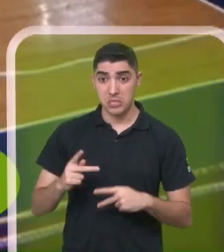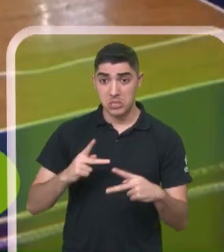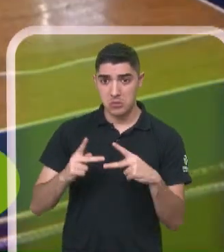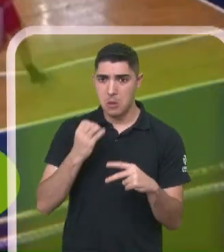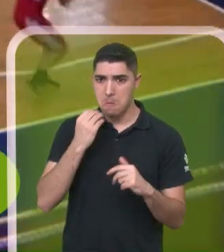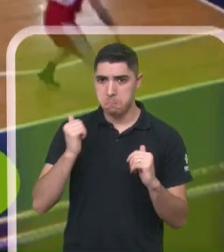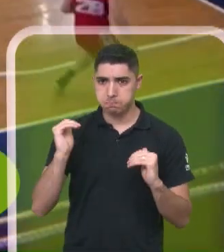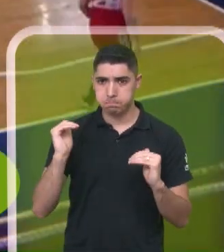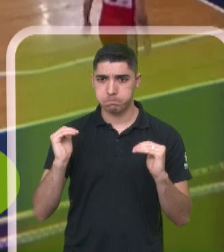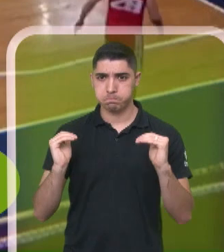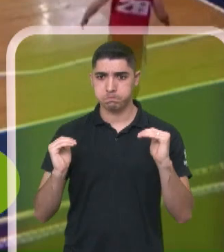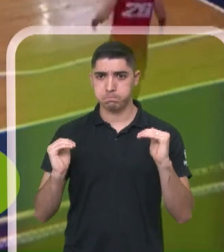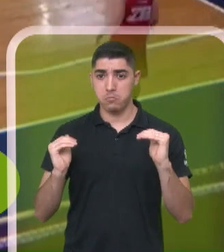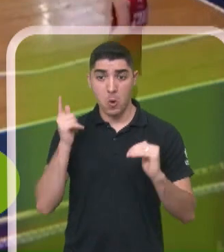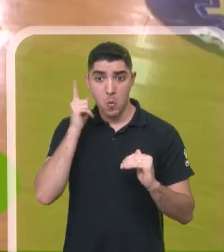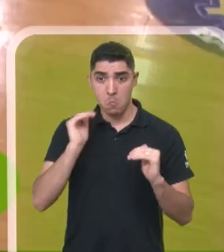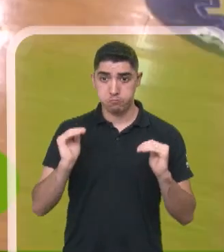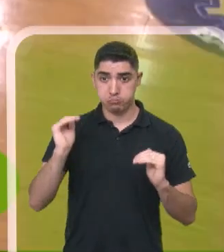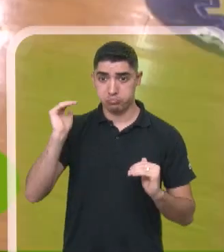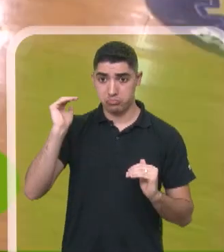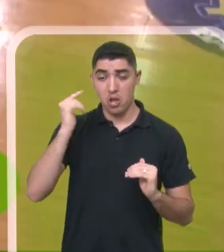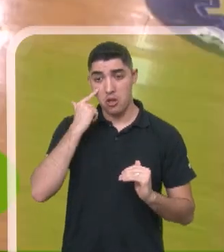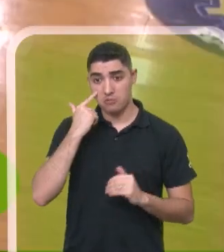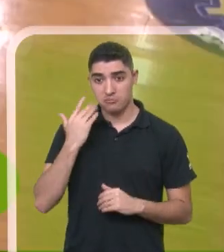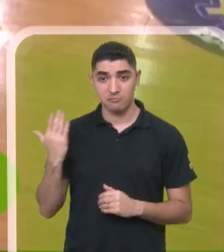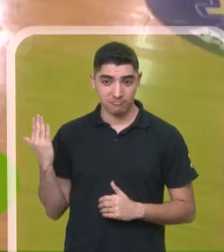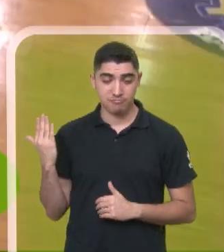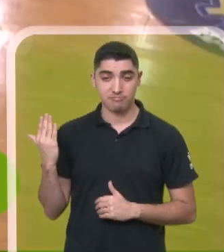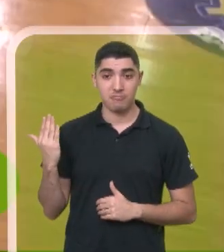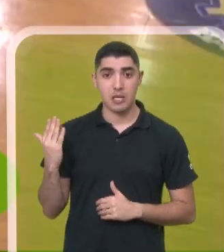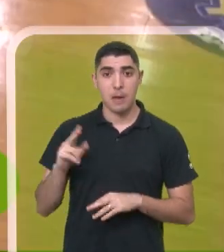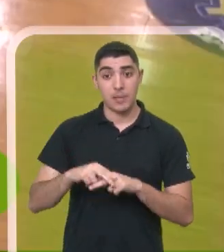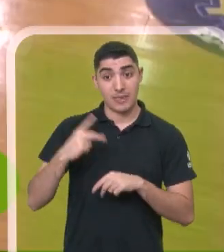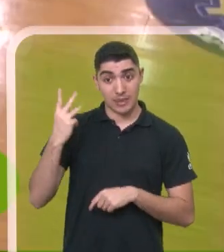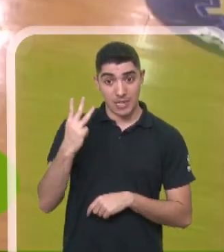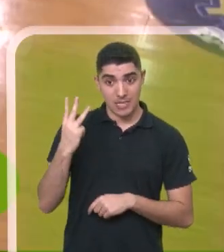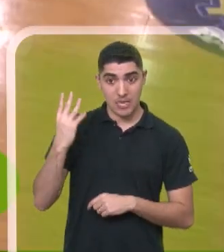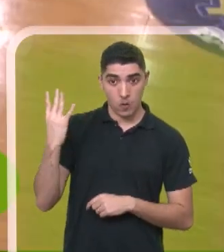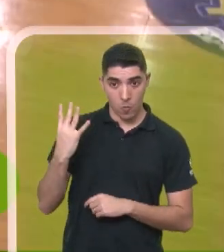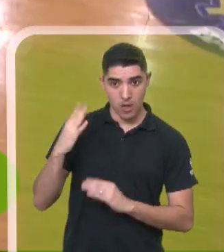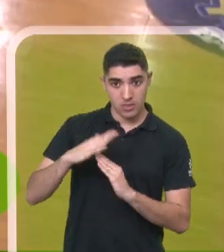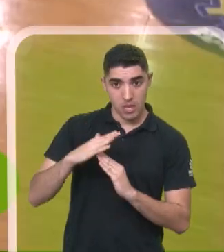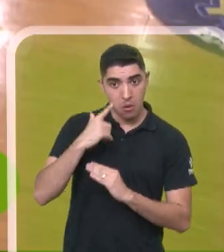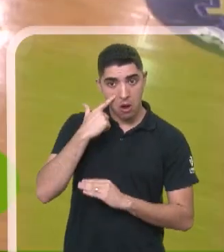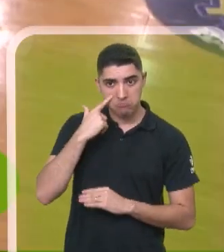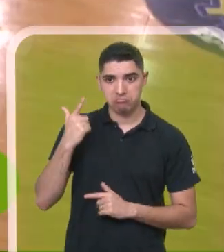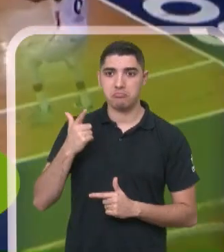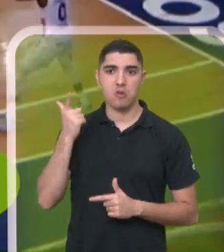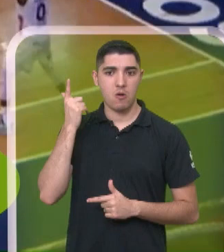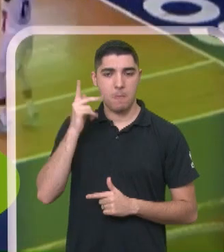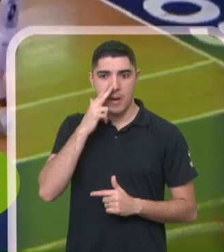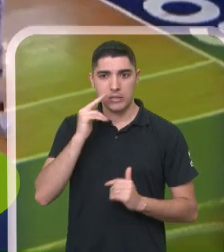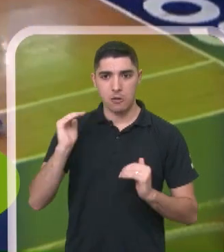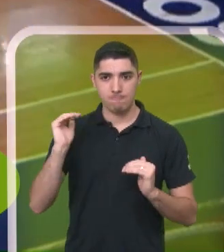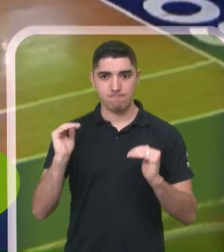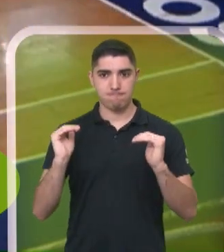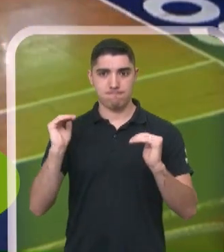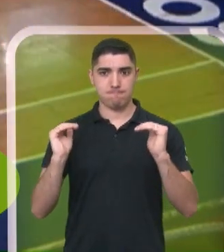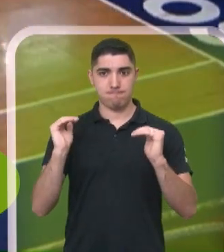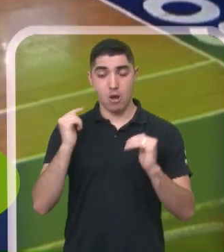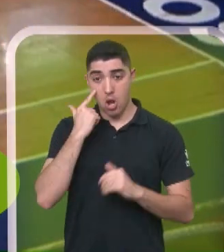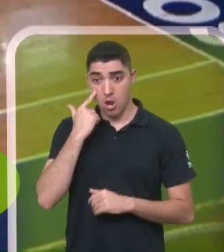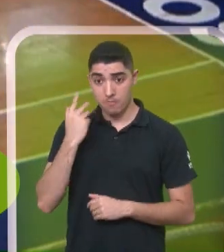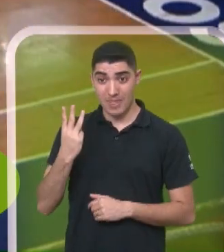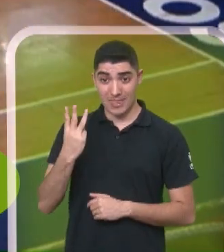no primeiro tempo, São José e Osasco fizeram um terceiro quarto mais equilibrado com as equipes trocando cestas. As bolas de